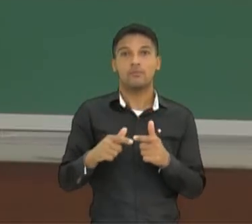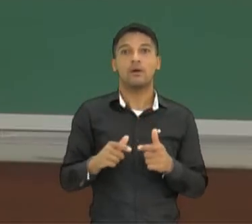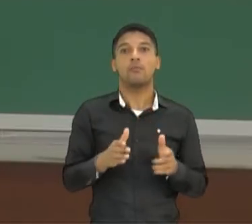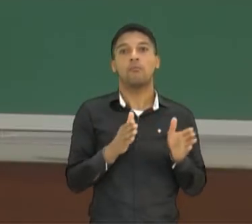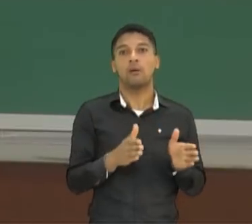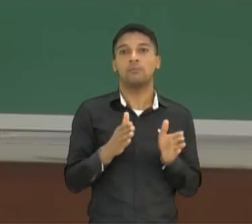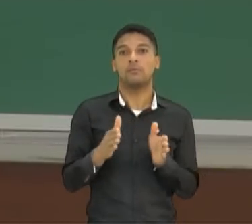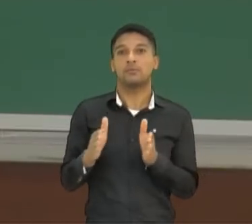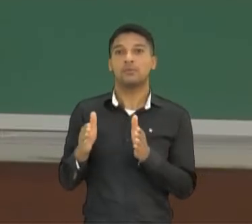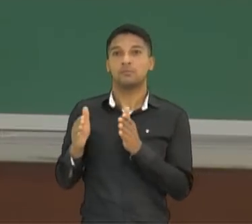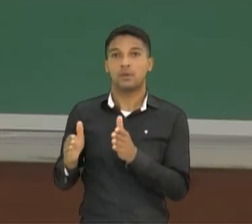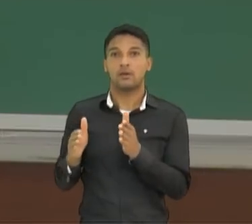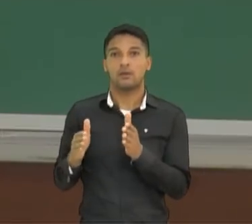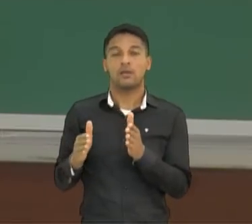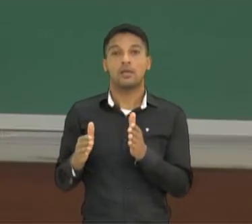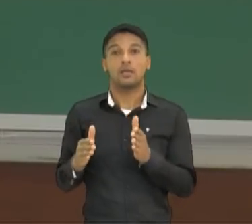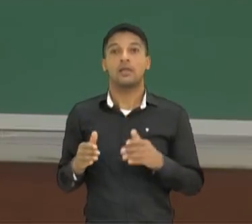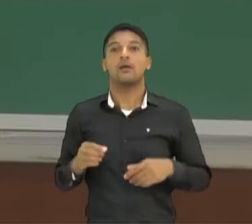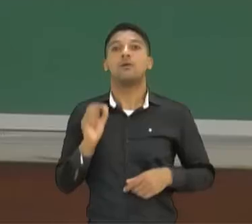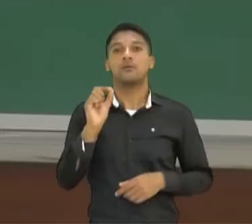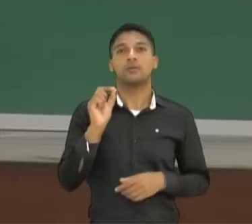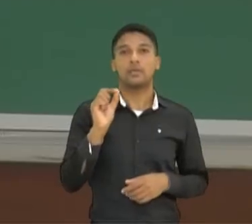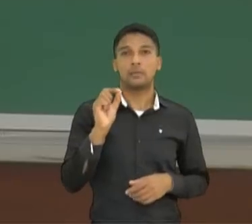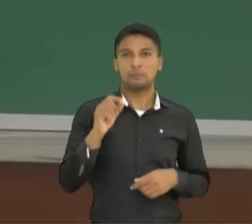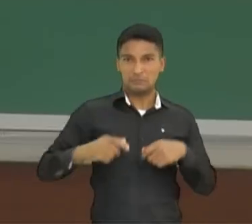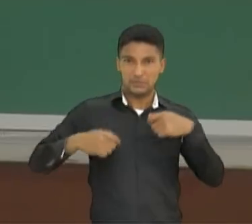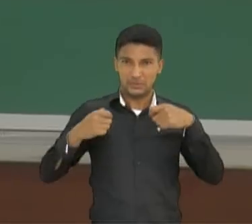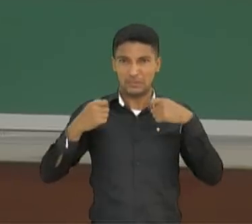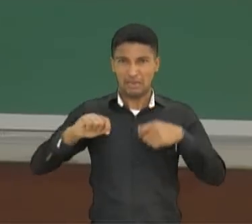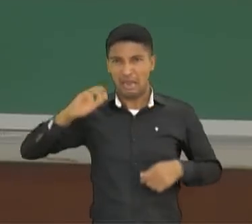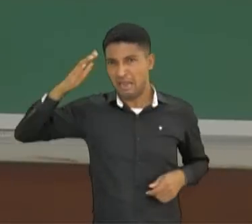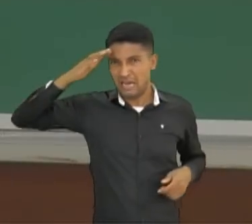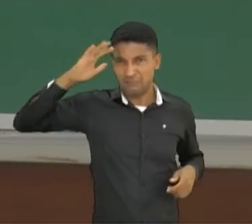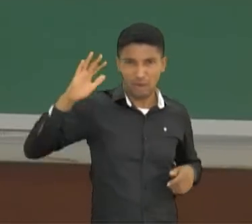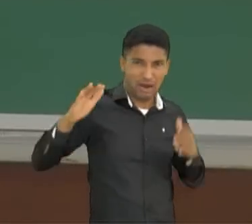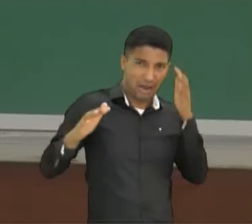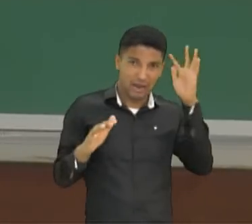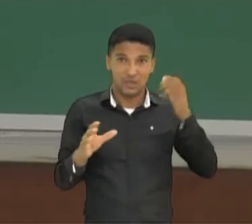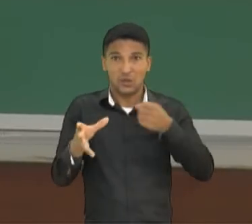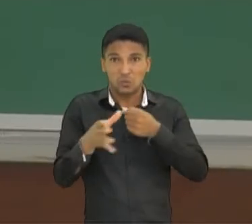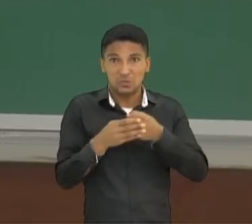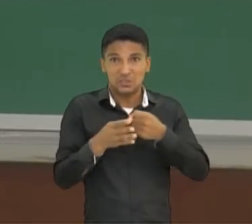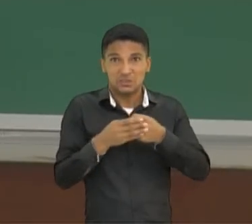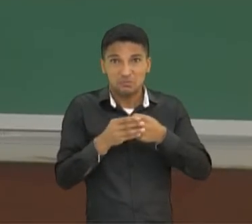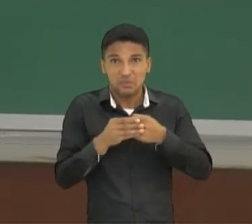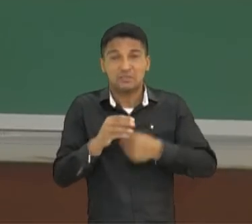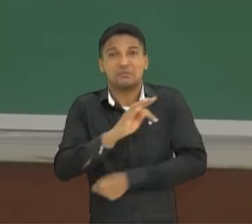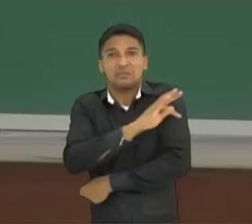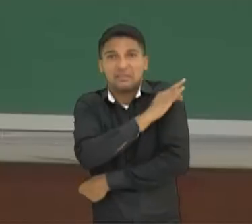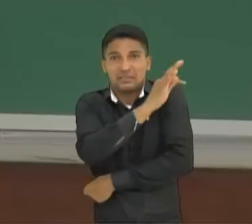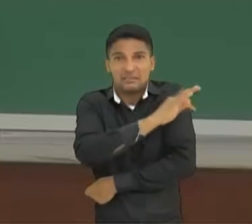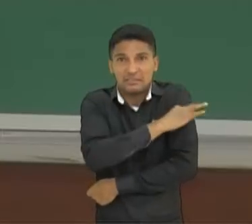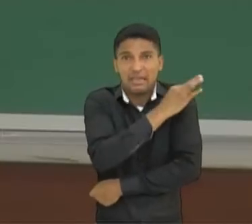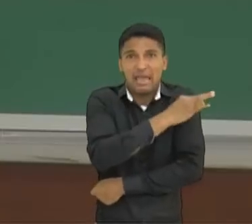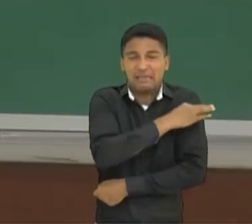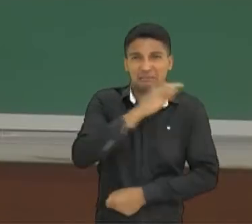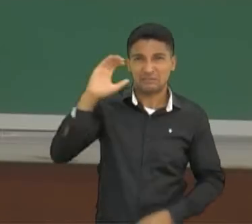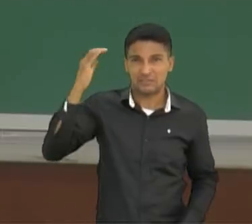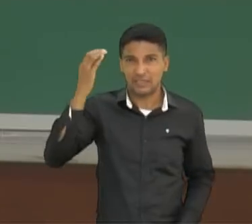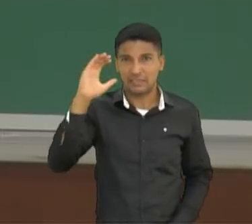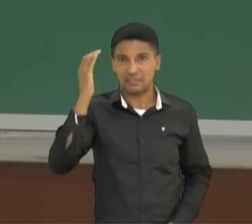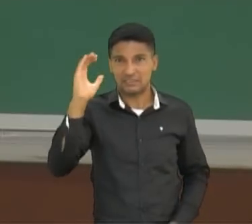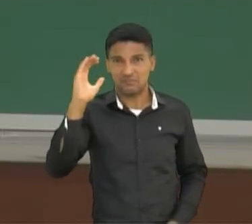não requer uma grande reflexão crítica, conhecimento técnico, científico, filosófico. Ele é